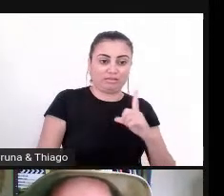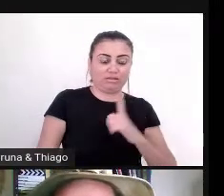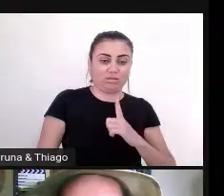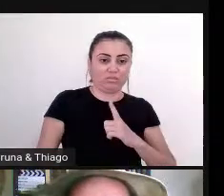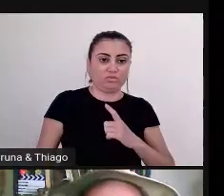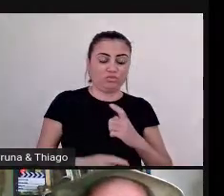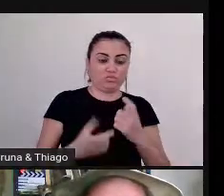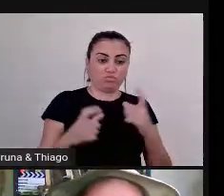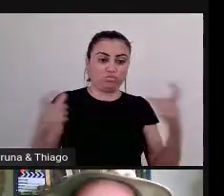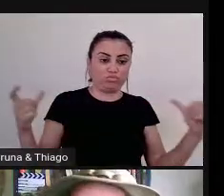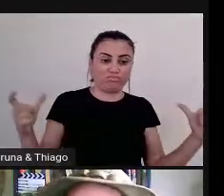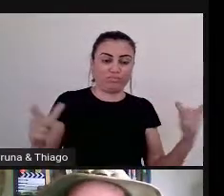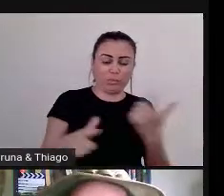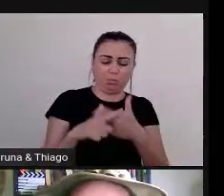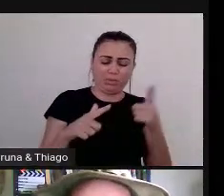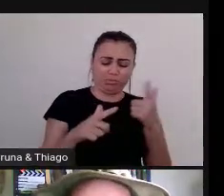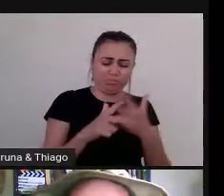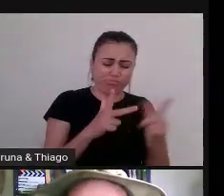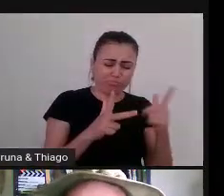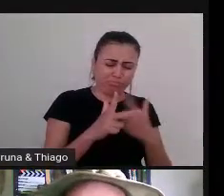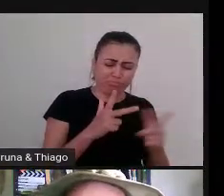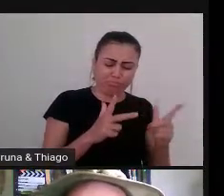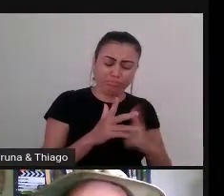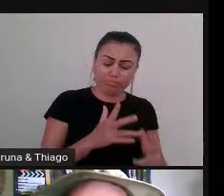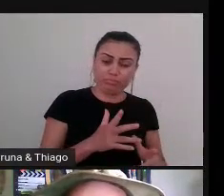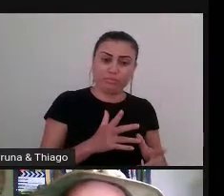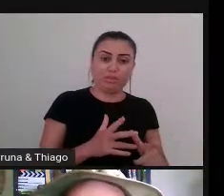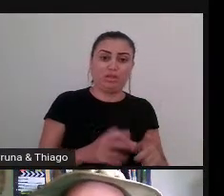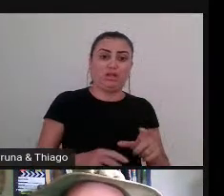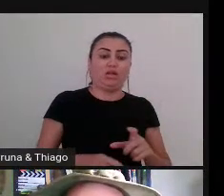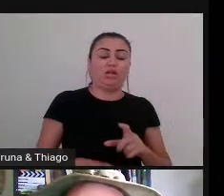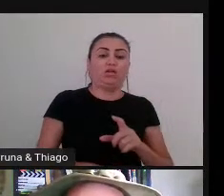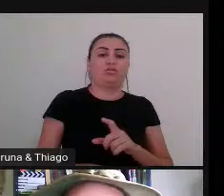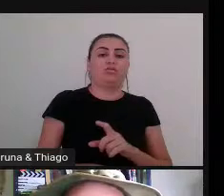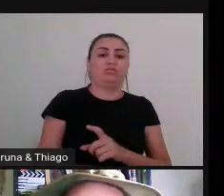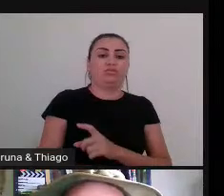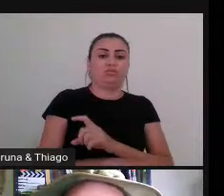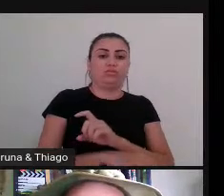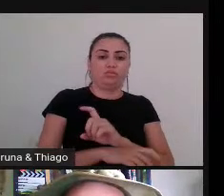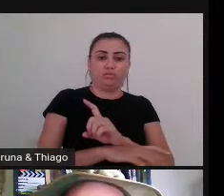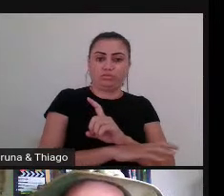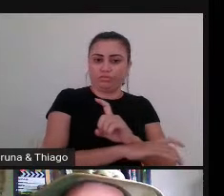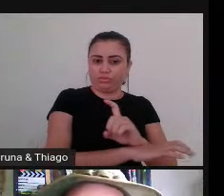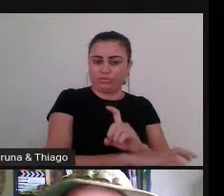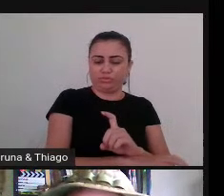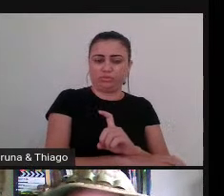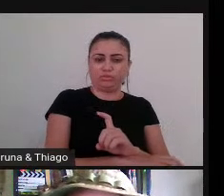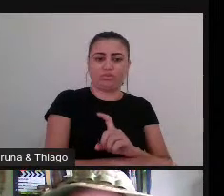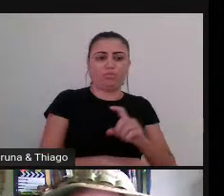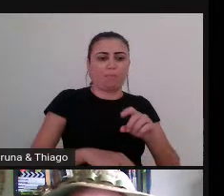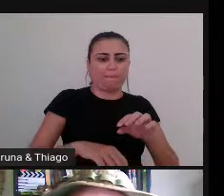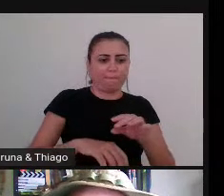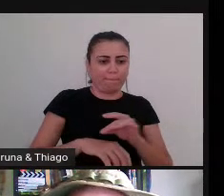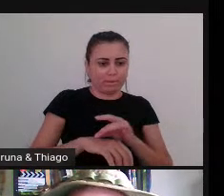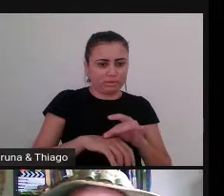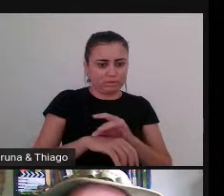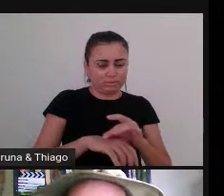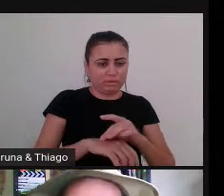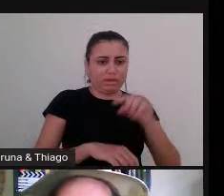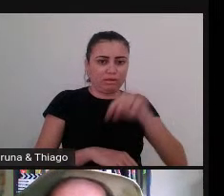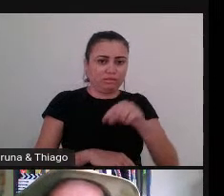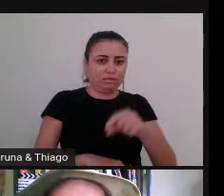E esse é o nosso. Ele tem esses pedipalpos mais avermelhado. Esse aqui é o Titius metuensis, né, que ele é